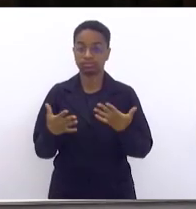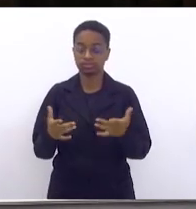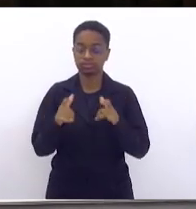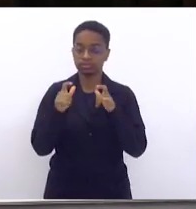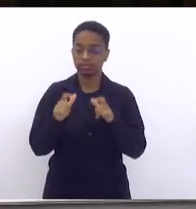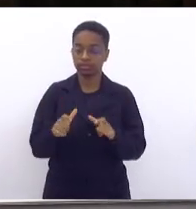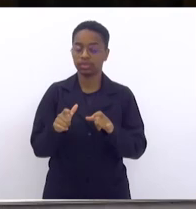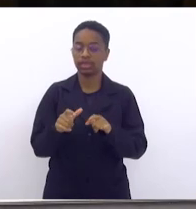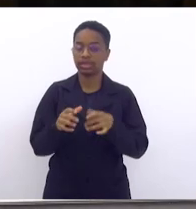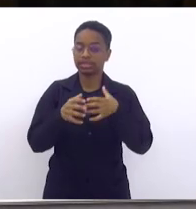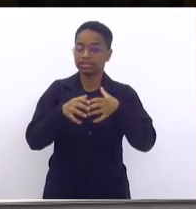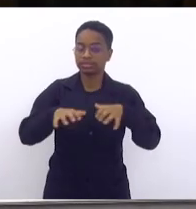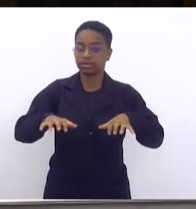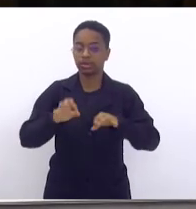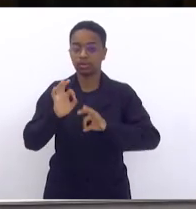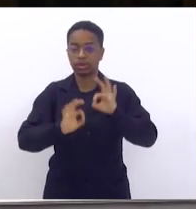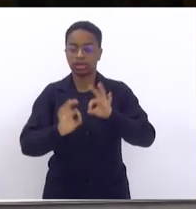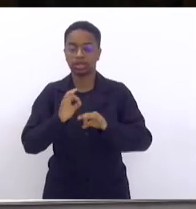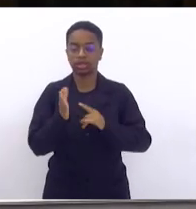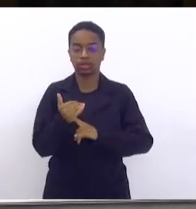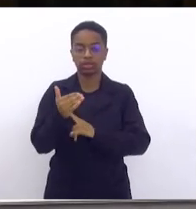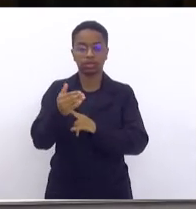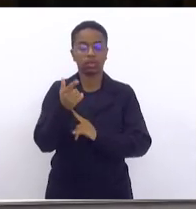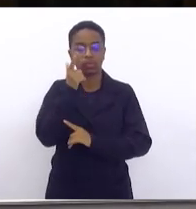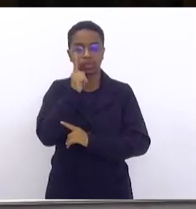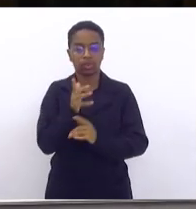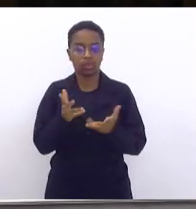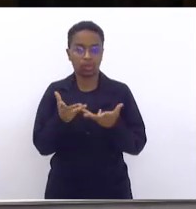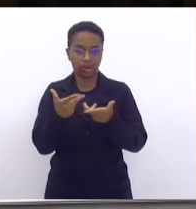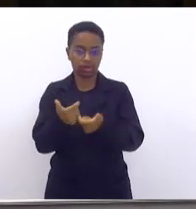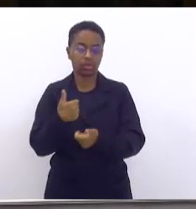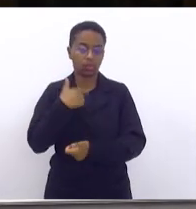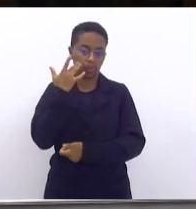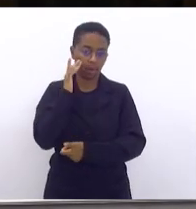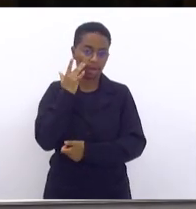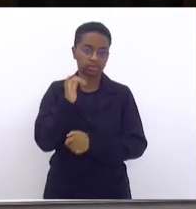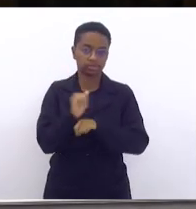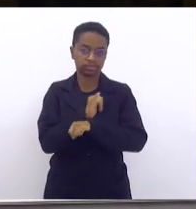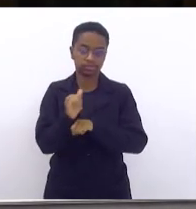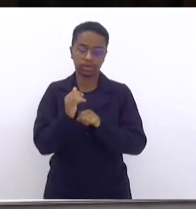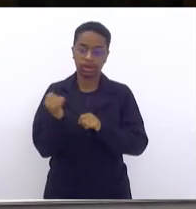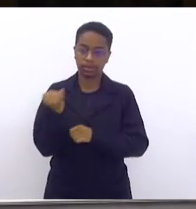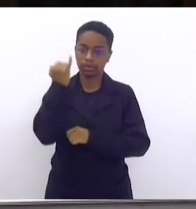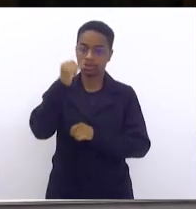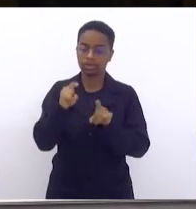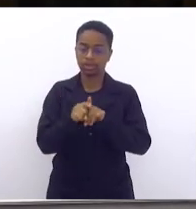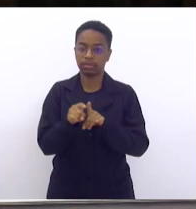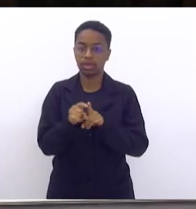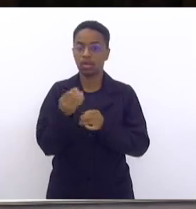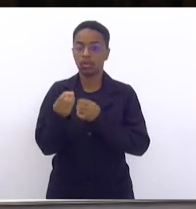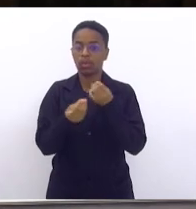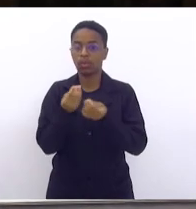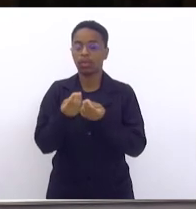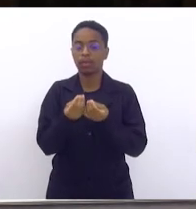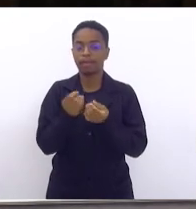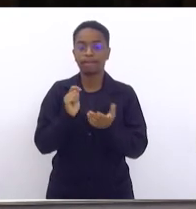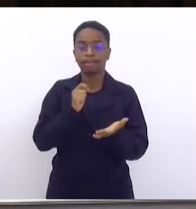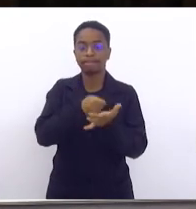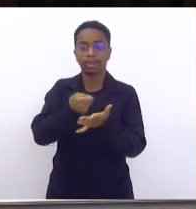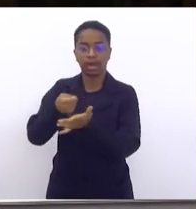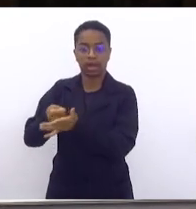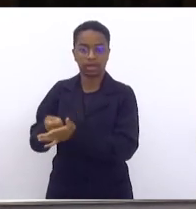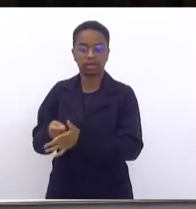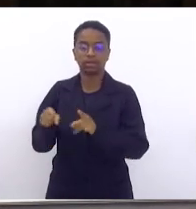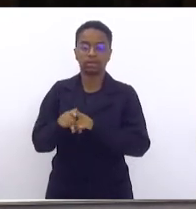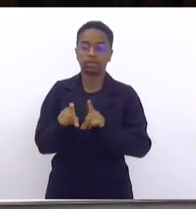de tecnologias para que tenha mais qualidade acho que é um caminho importante a questão do custo do investimento também então quando a gente